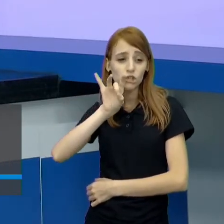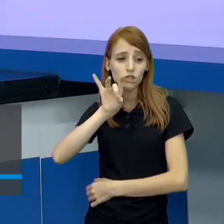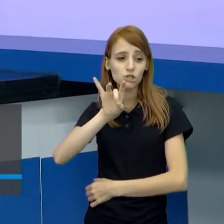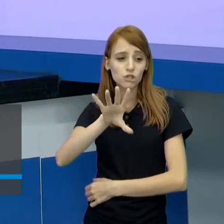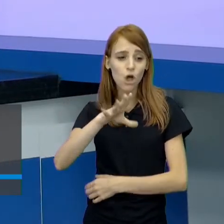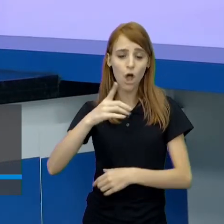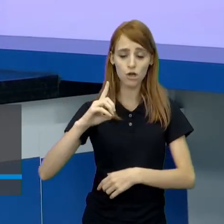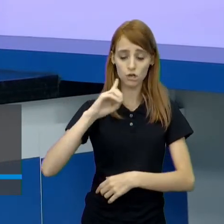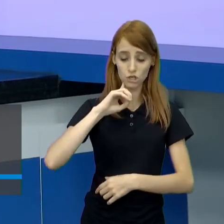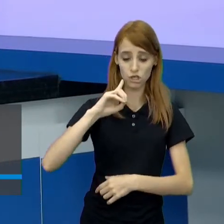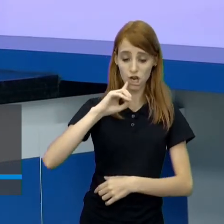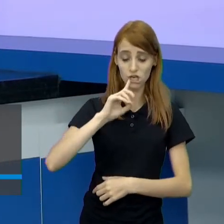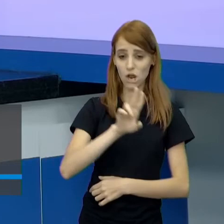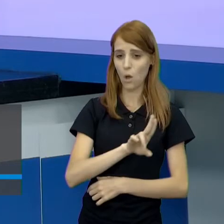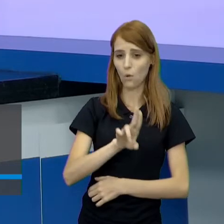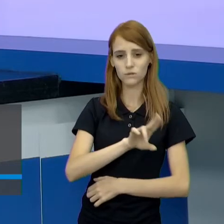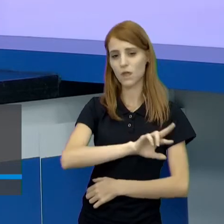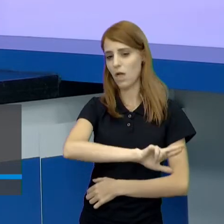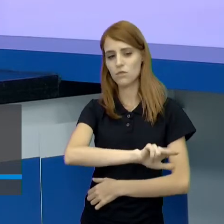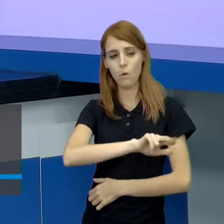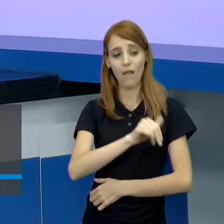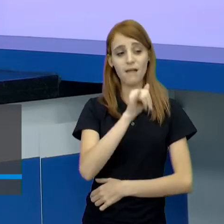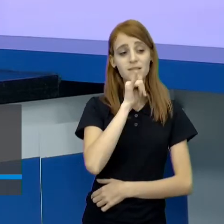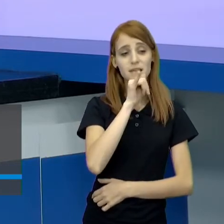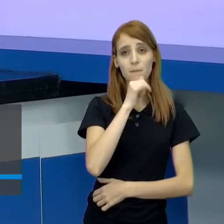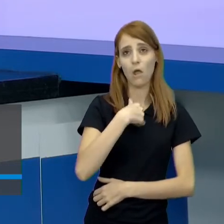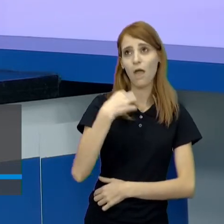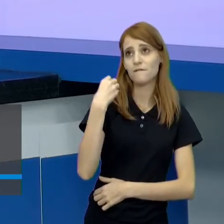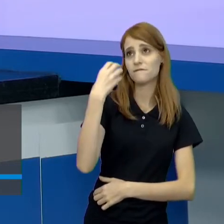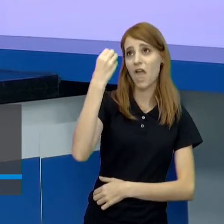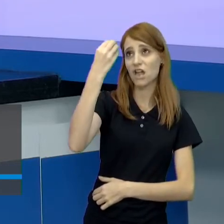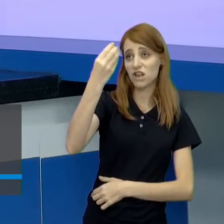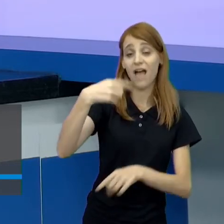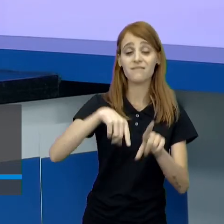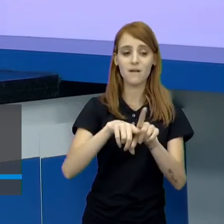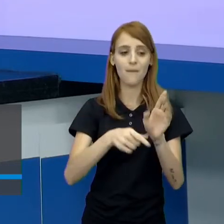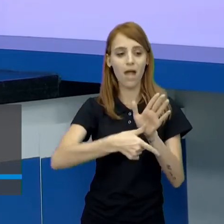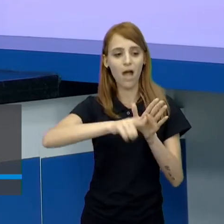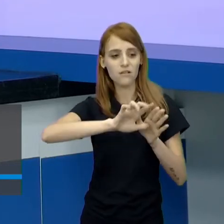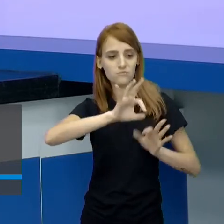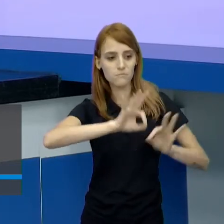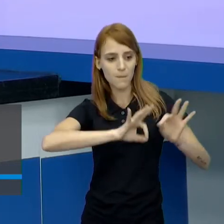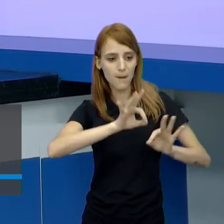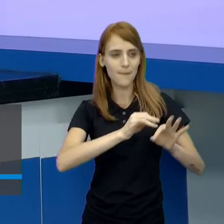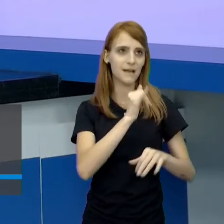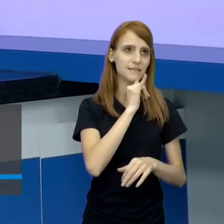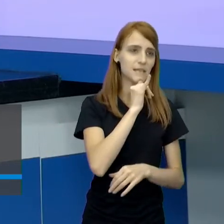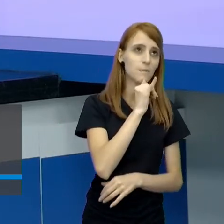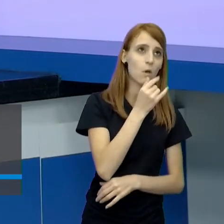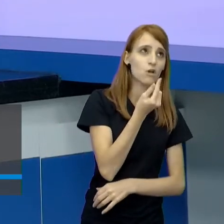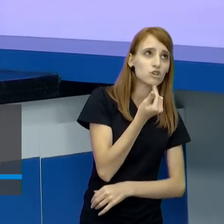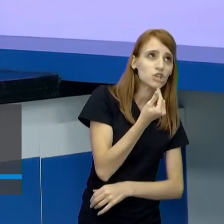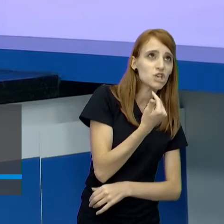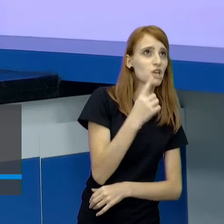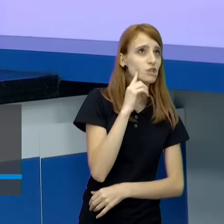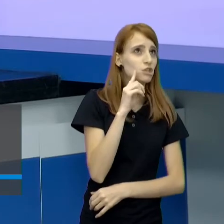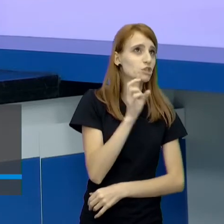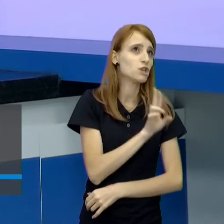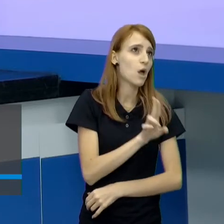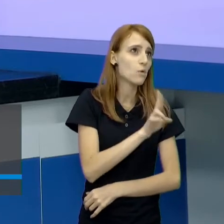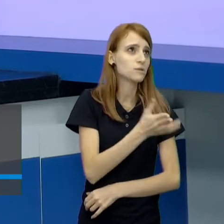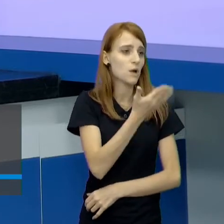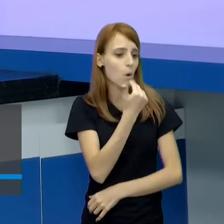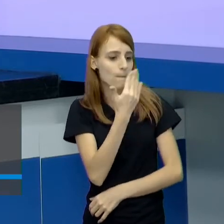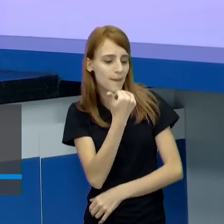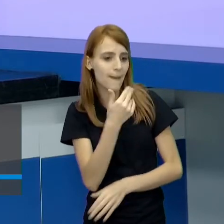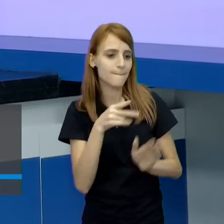nosso cotidiano. Quando a gente vai fazer uma viagem, por exemplo, a gente também se programa. É tantos reais por dia que pode ser gastado com alimentação,